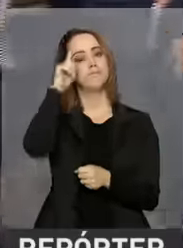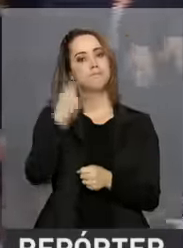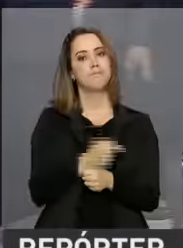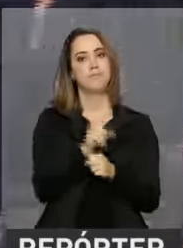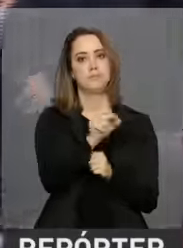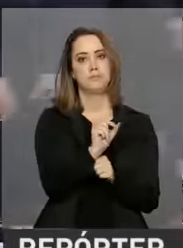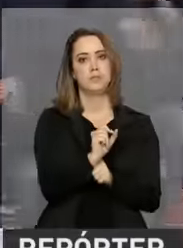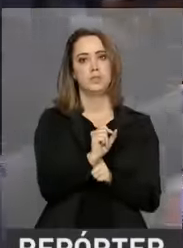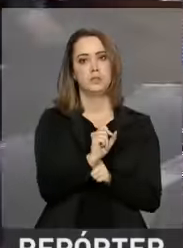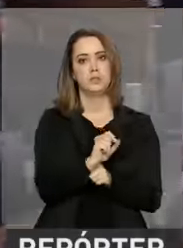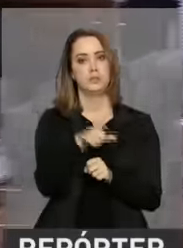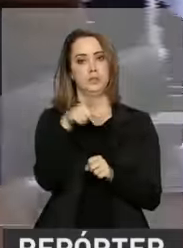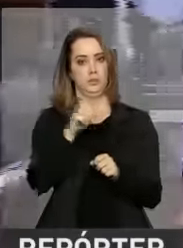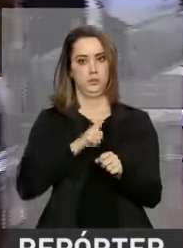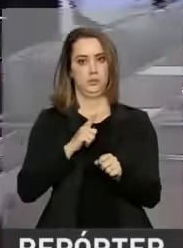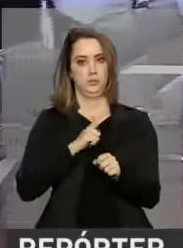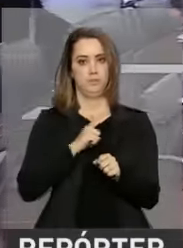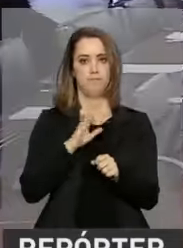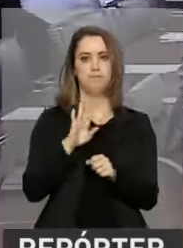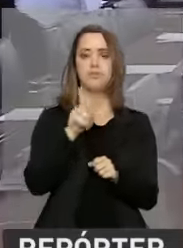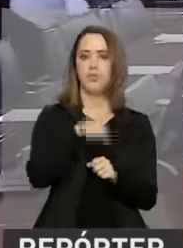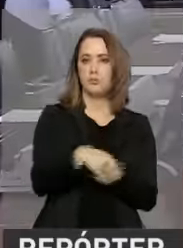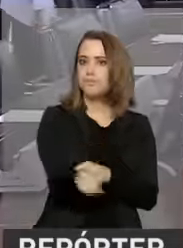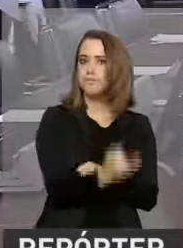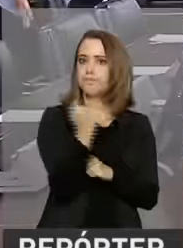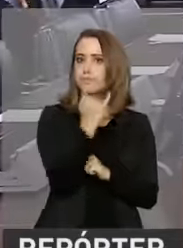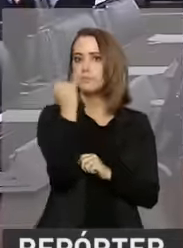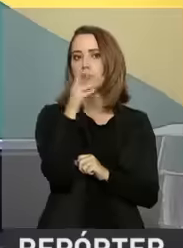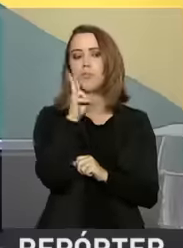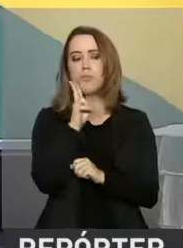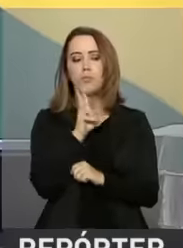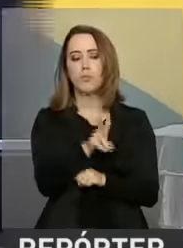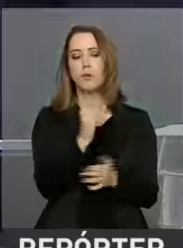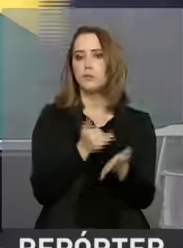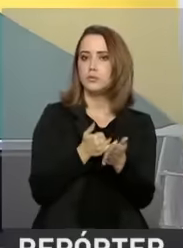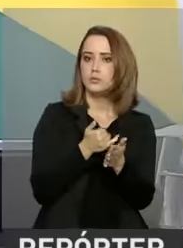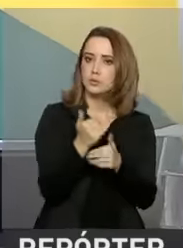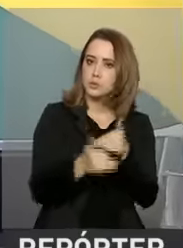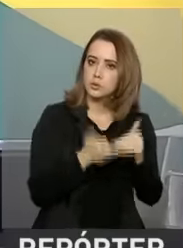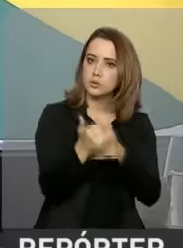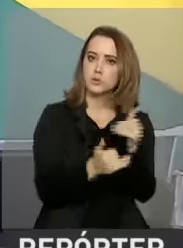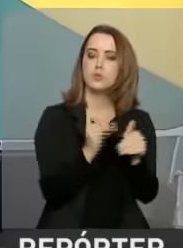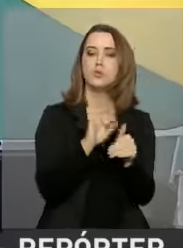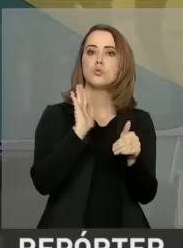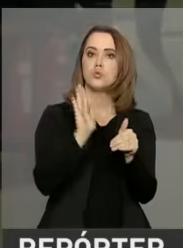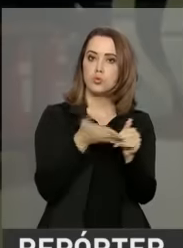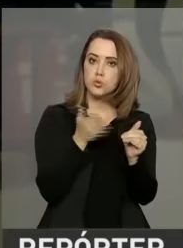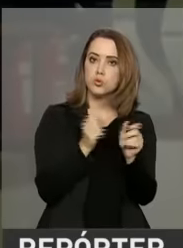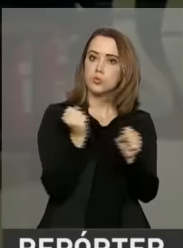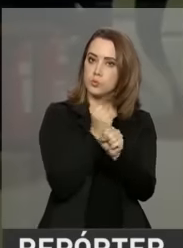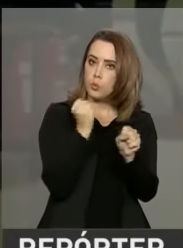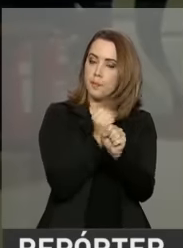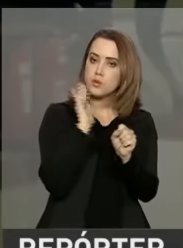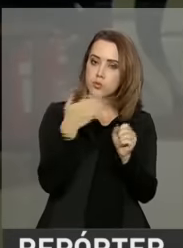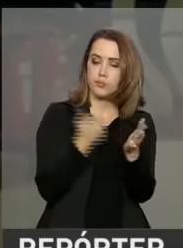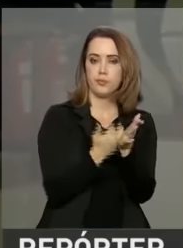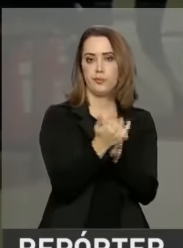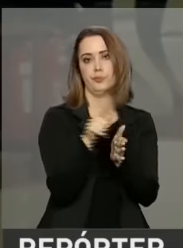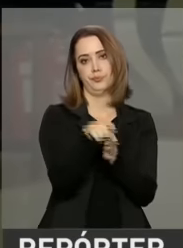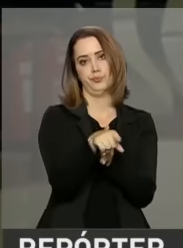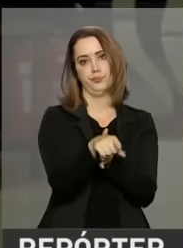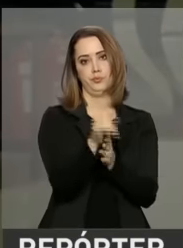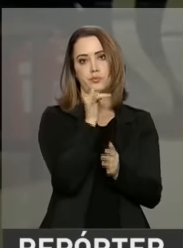área está aquela que estabelece como prioridade dar continuidade às obras e projetos já em andamento no país como por